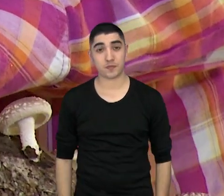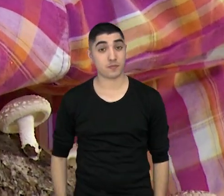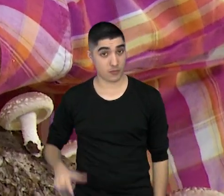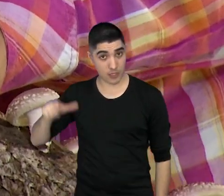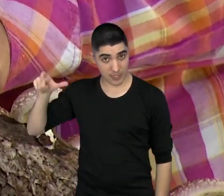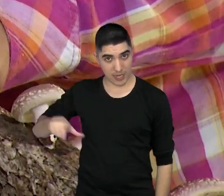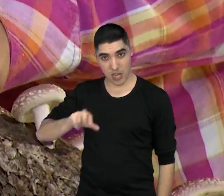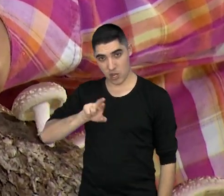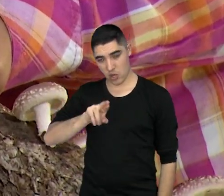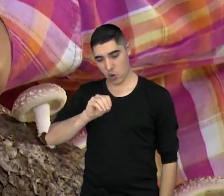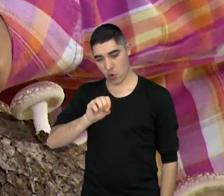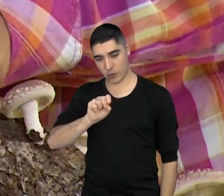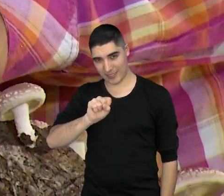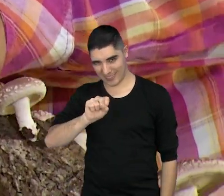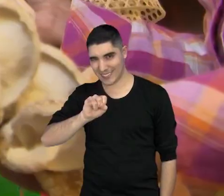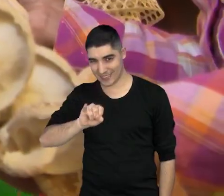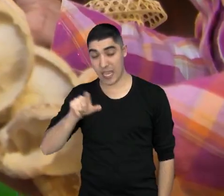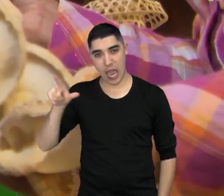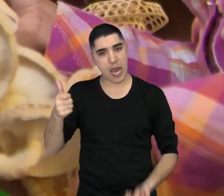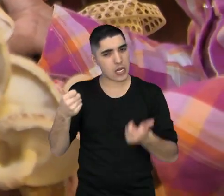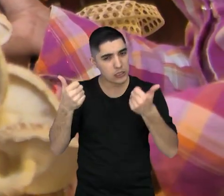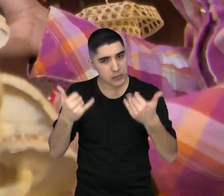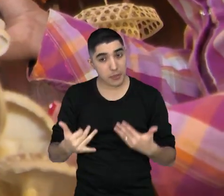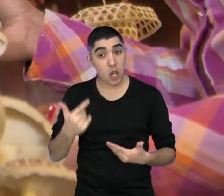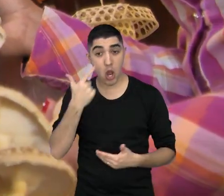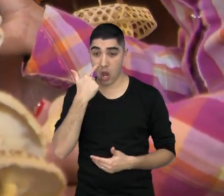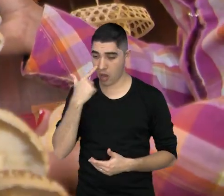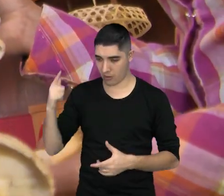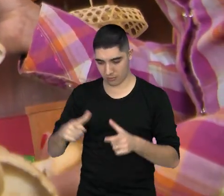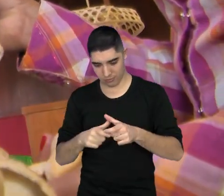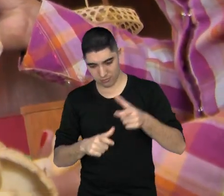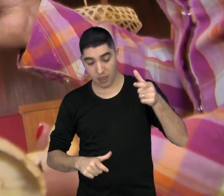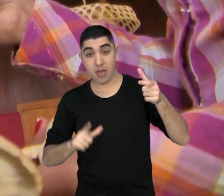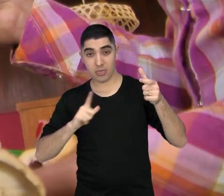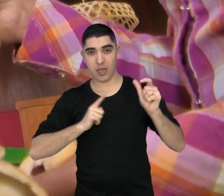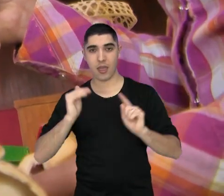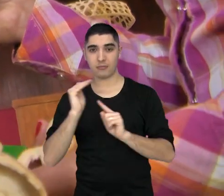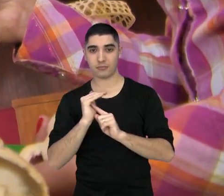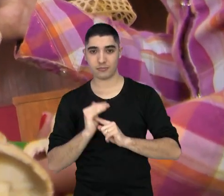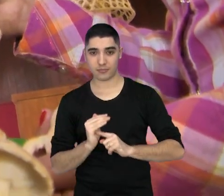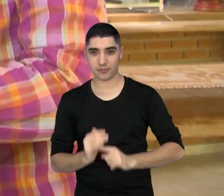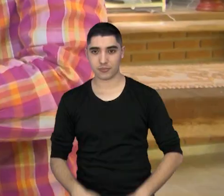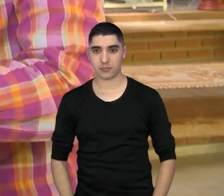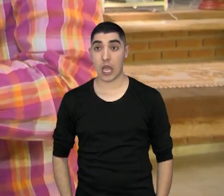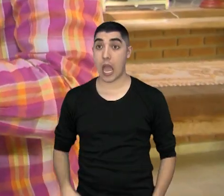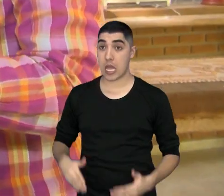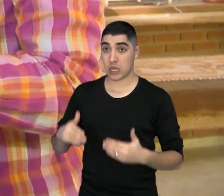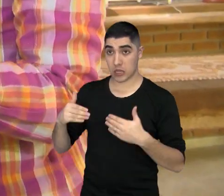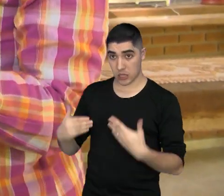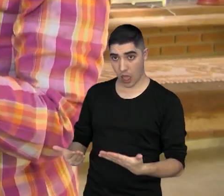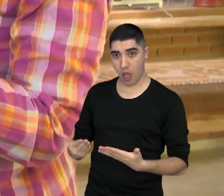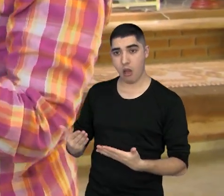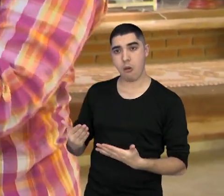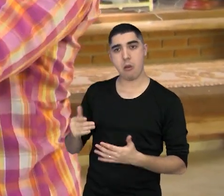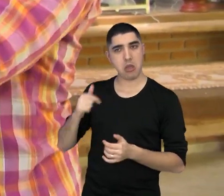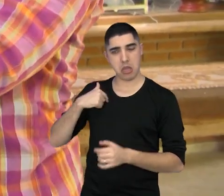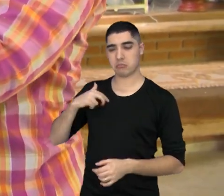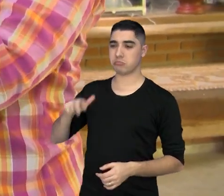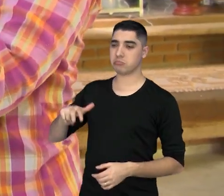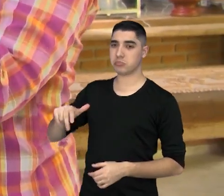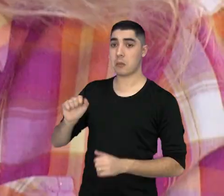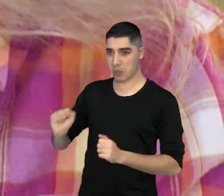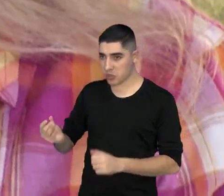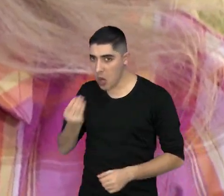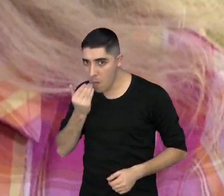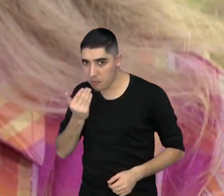A Rosy fez questão, inclusive, de mostrar uma tora com shiitake. Então, você sai para fazer a caminhada